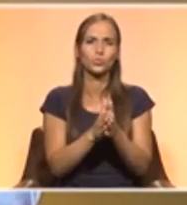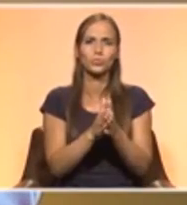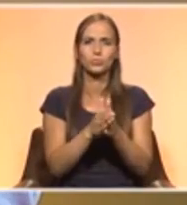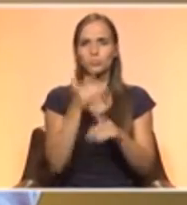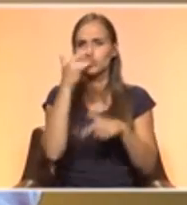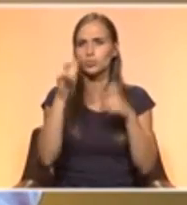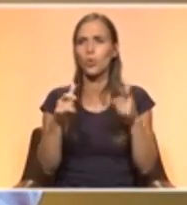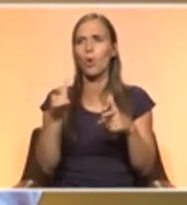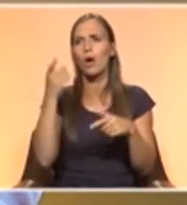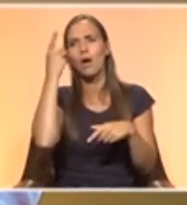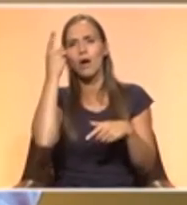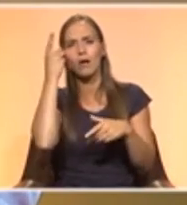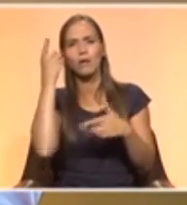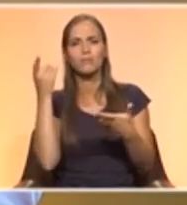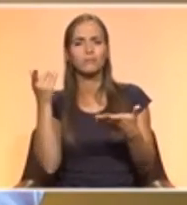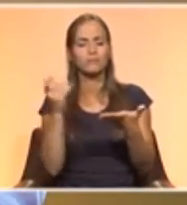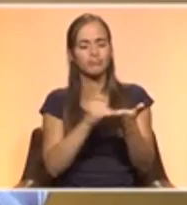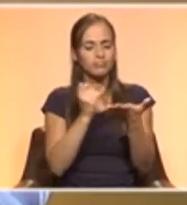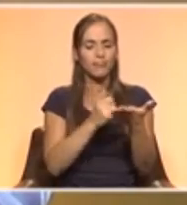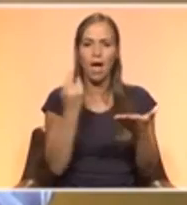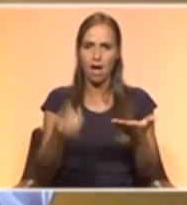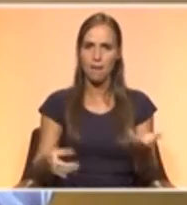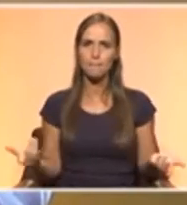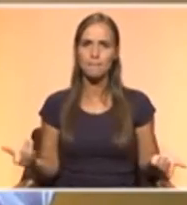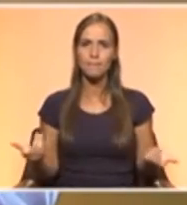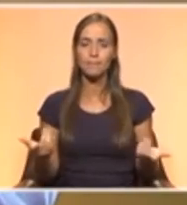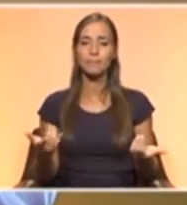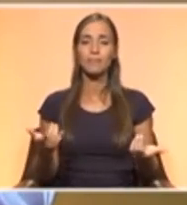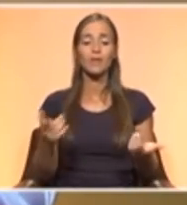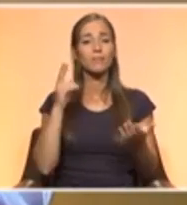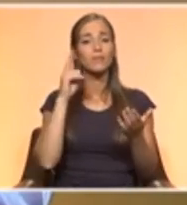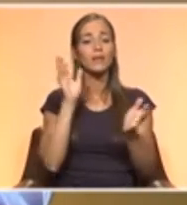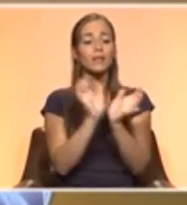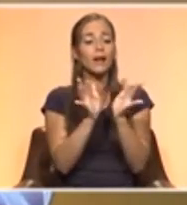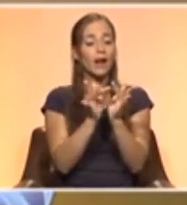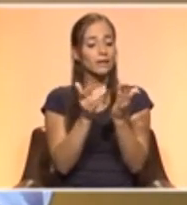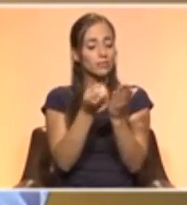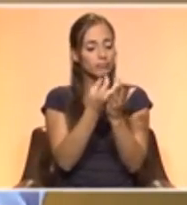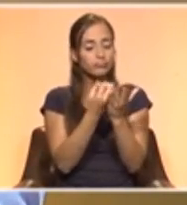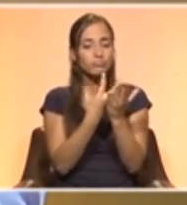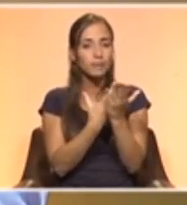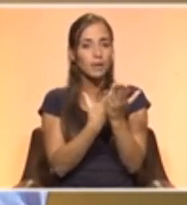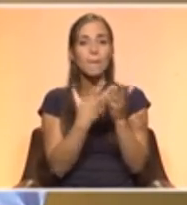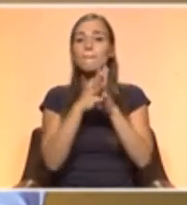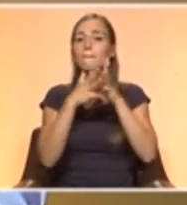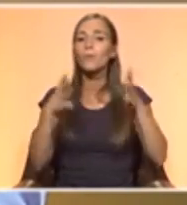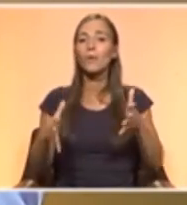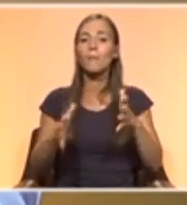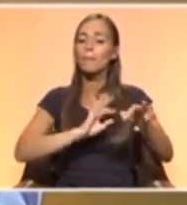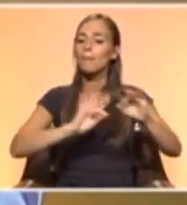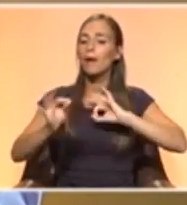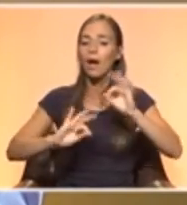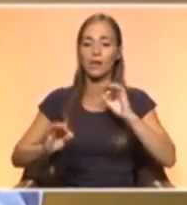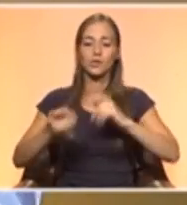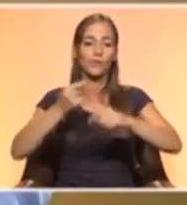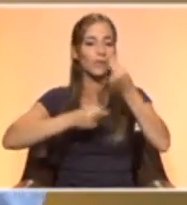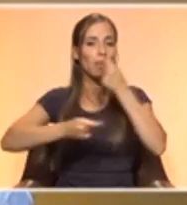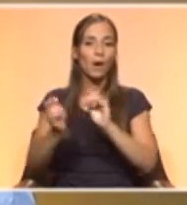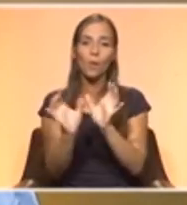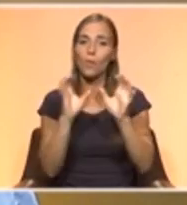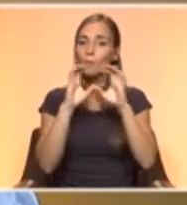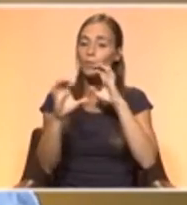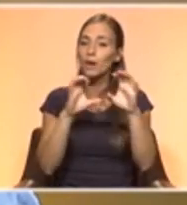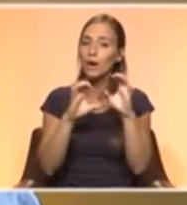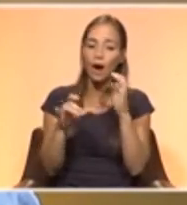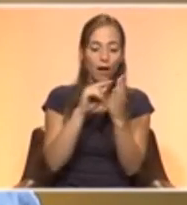Smartphone ou ou o tablet para pesquisar e os sites que visitamos a maioria deles não estão devidamente preparados para vender ou para comunicar nestas